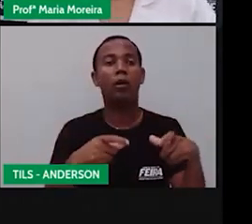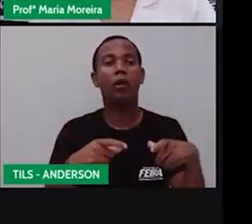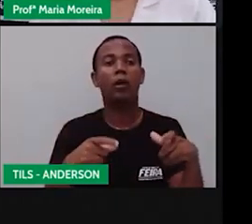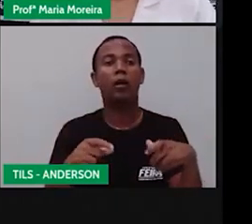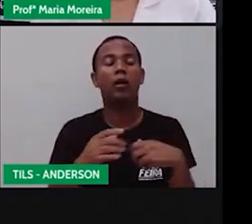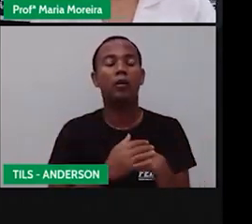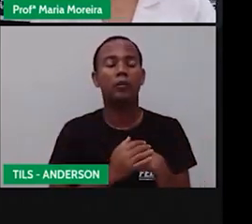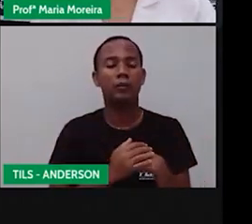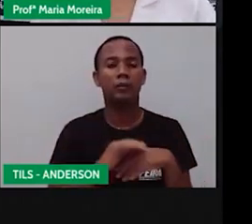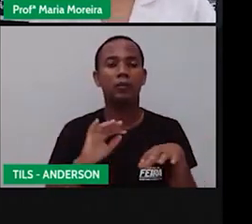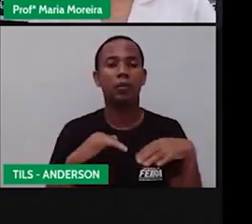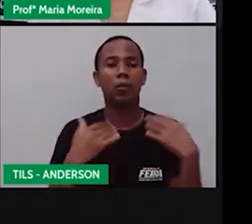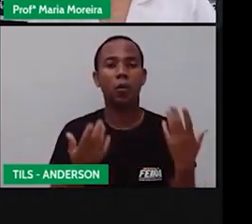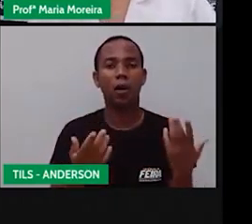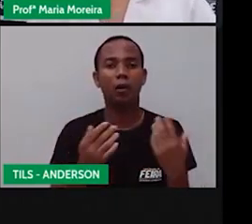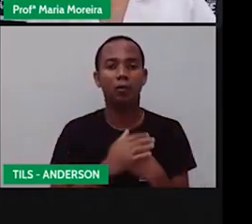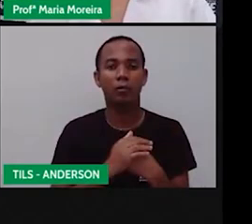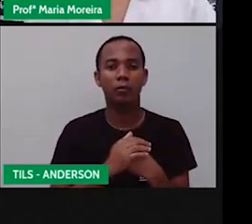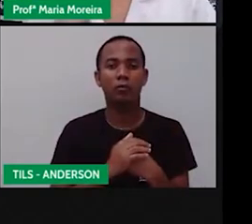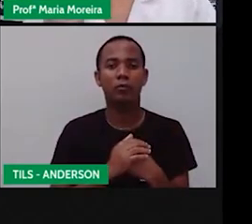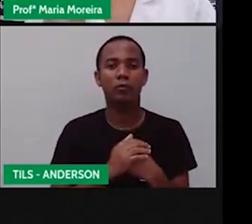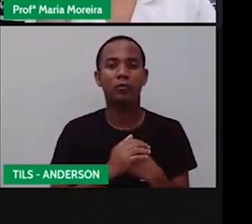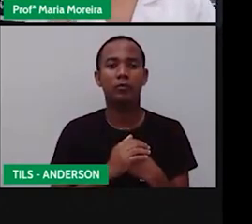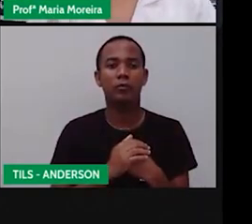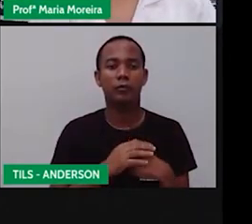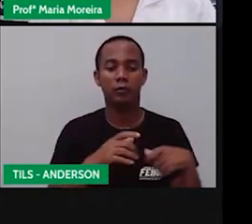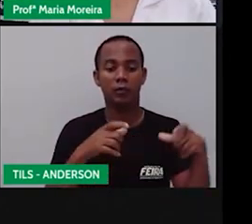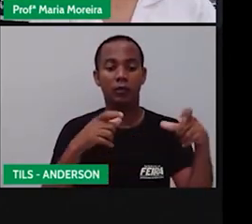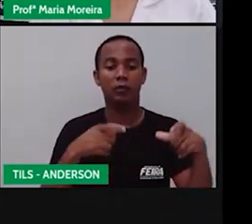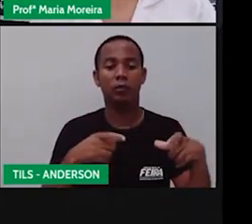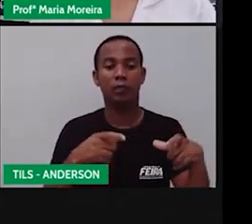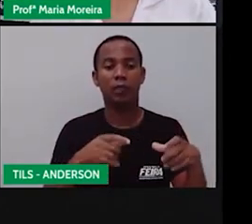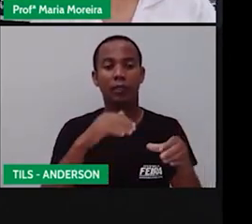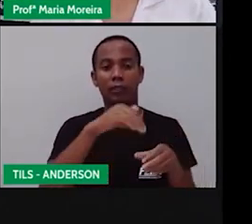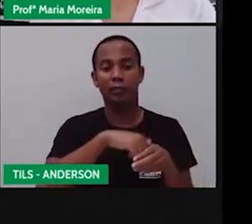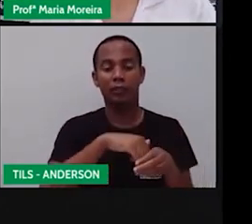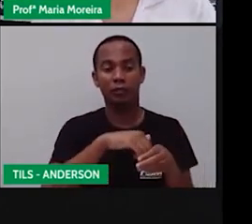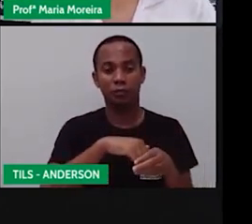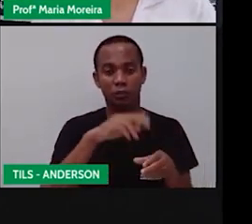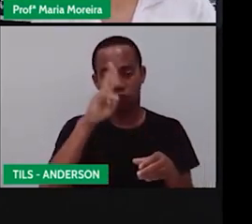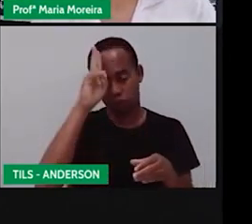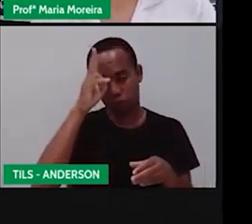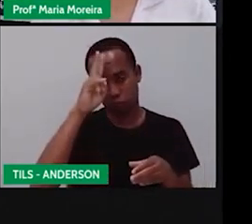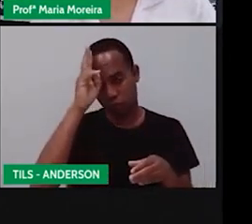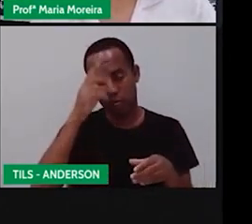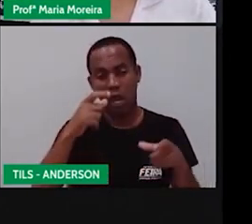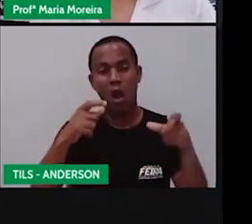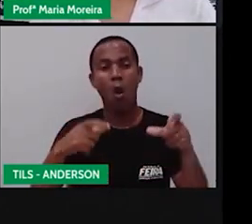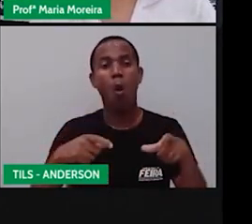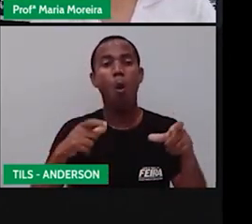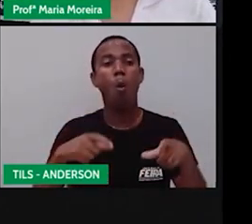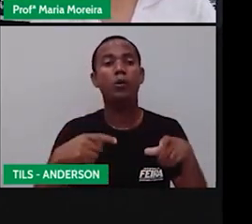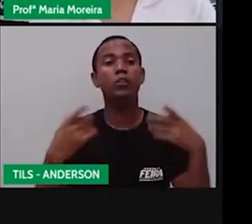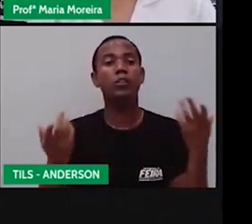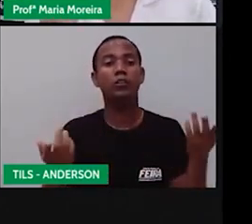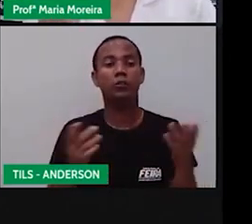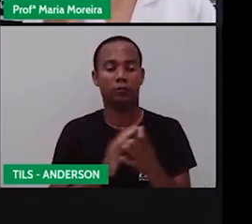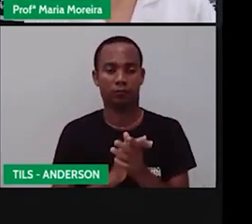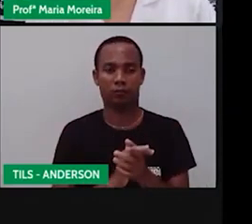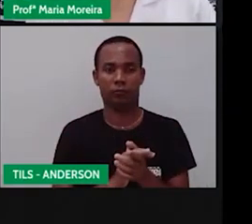em um vilarejo? Então, dentro da história, a gente precisa se perguntar, aonde que ela